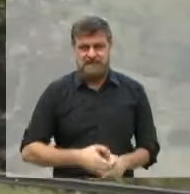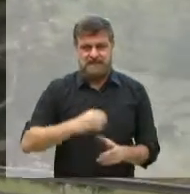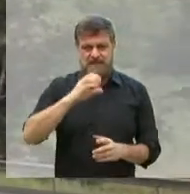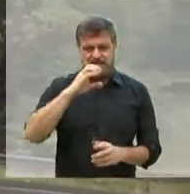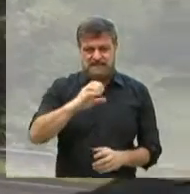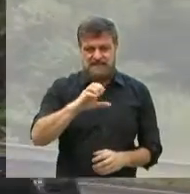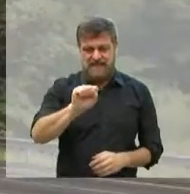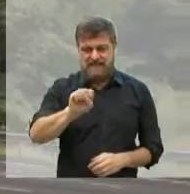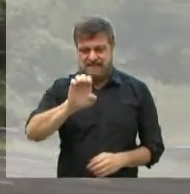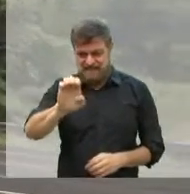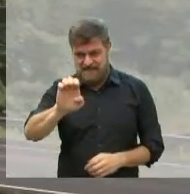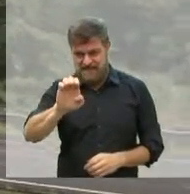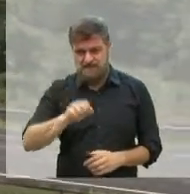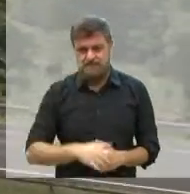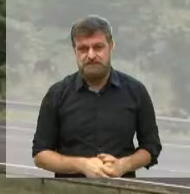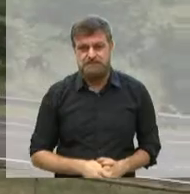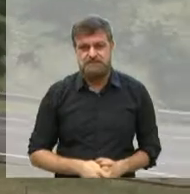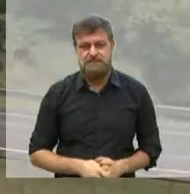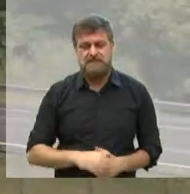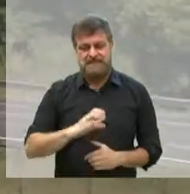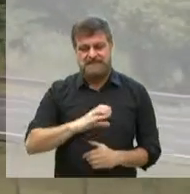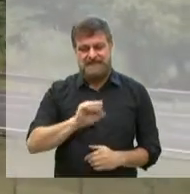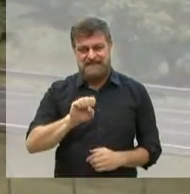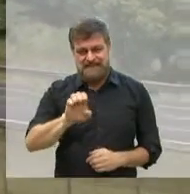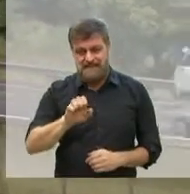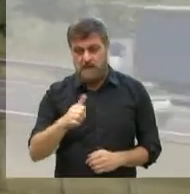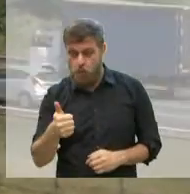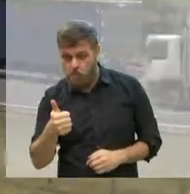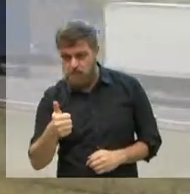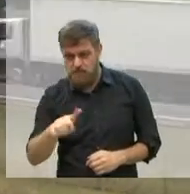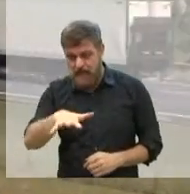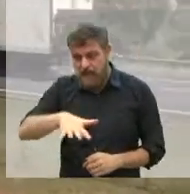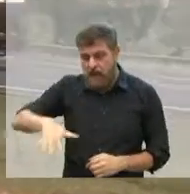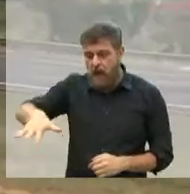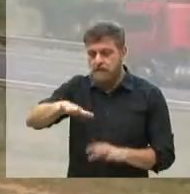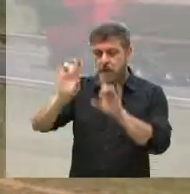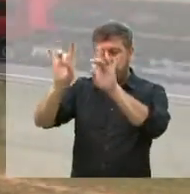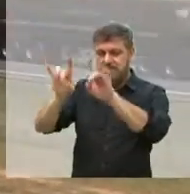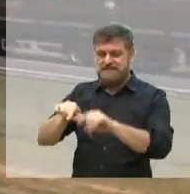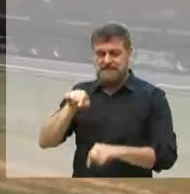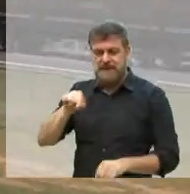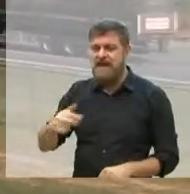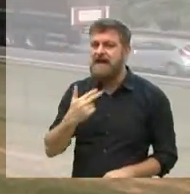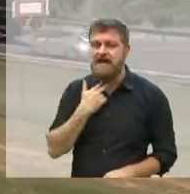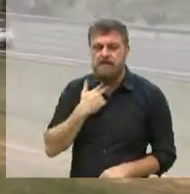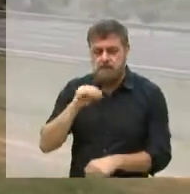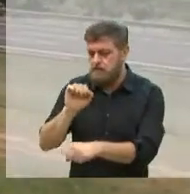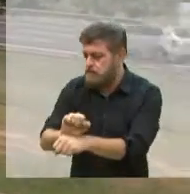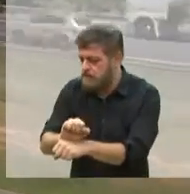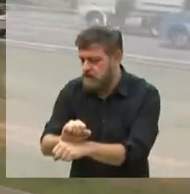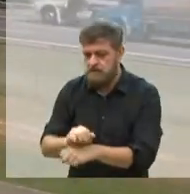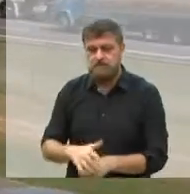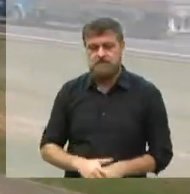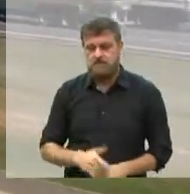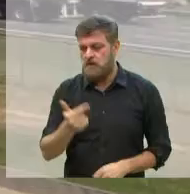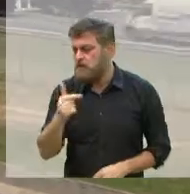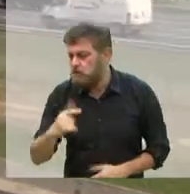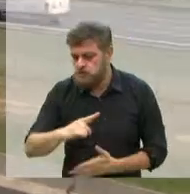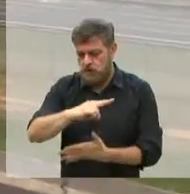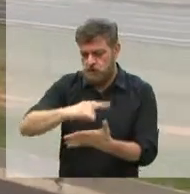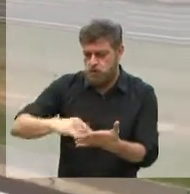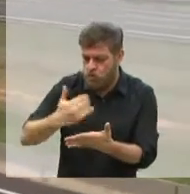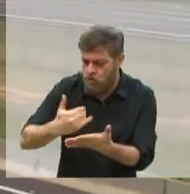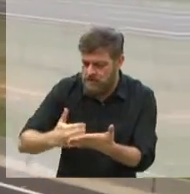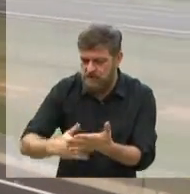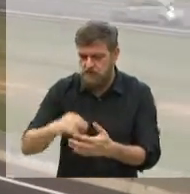e CSE 1. Que é uma zona especial, não pode fazer nada. Tudo que vai fazer não tinha alvará.